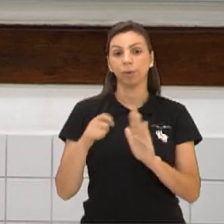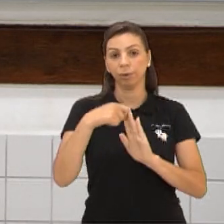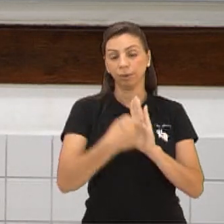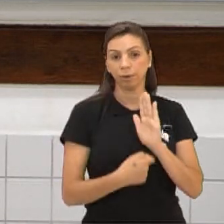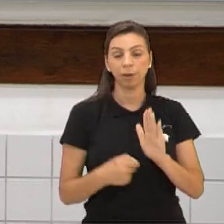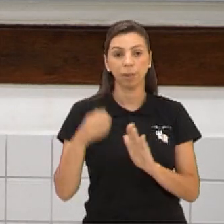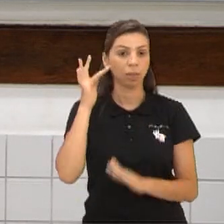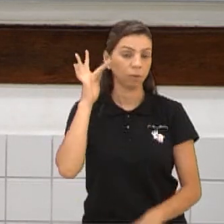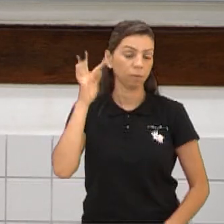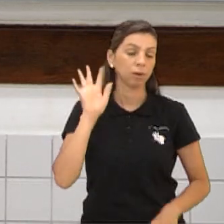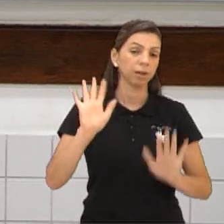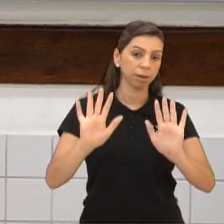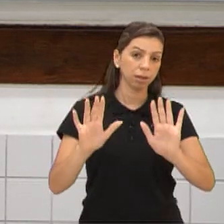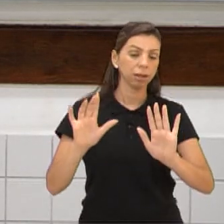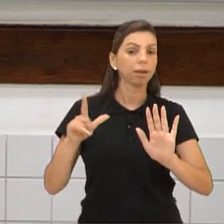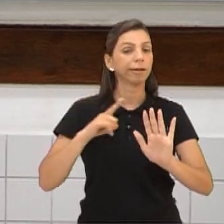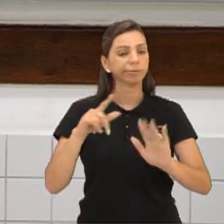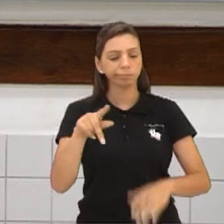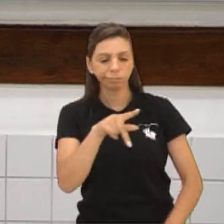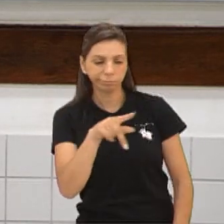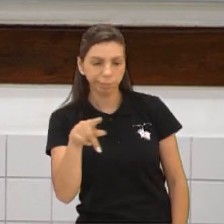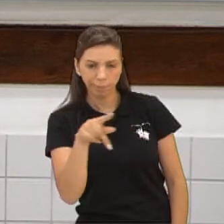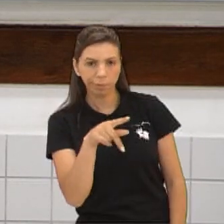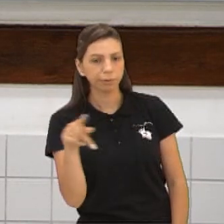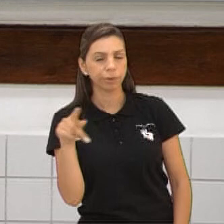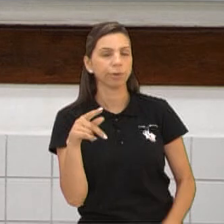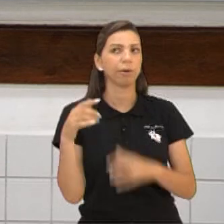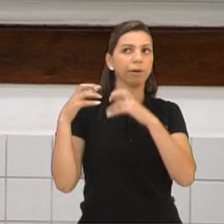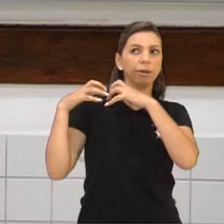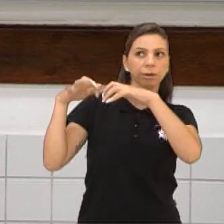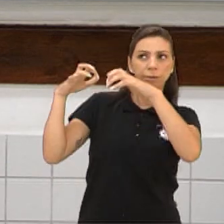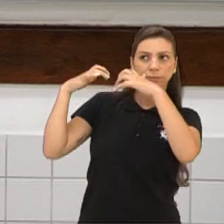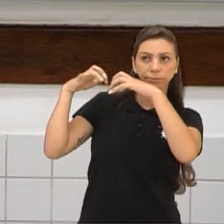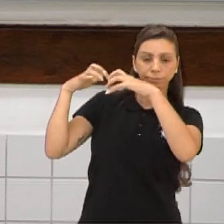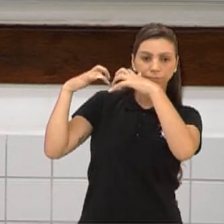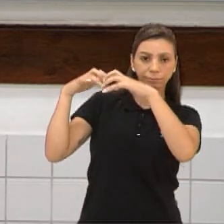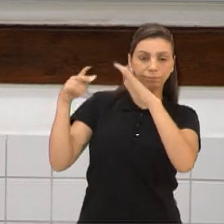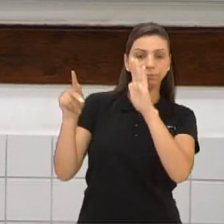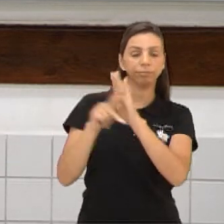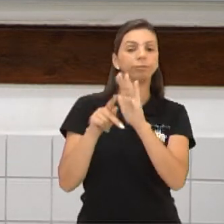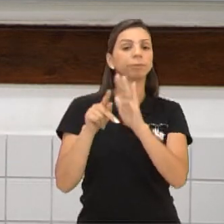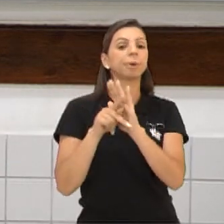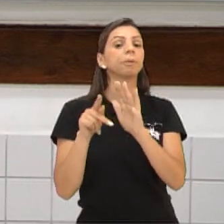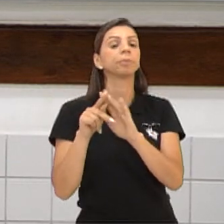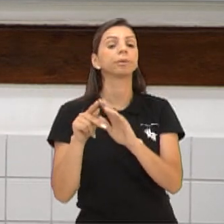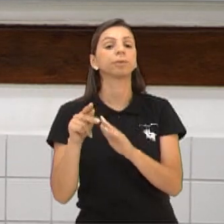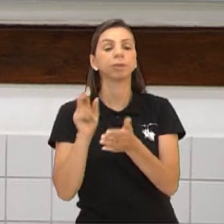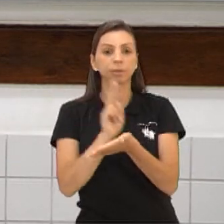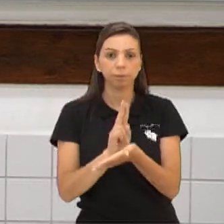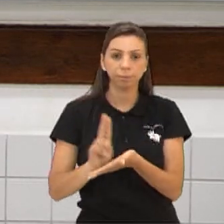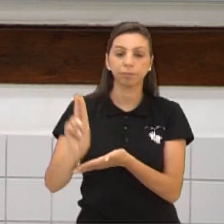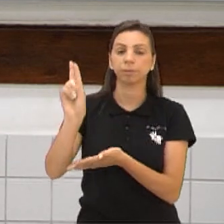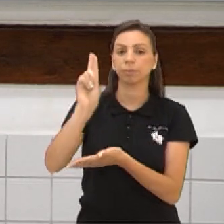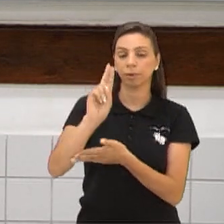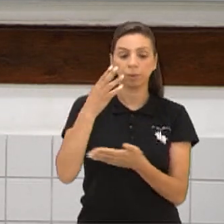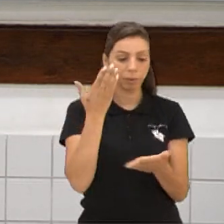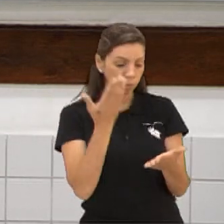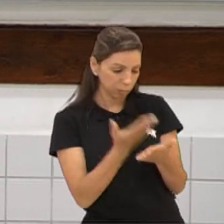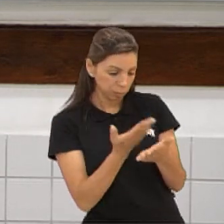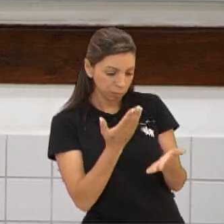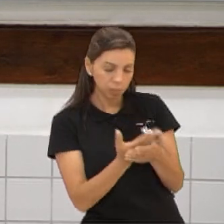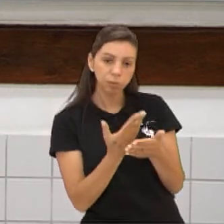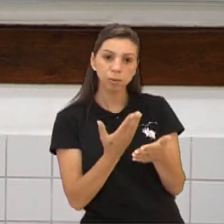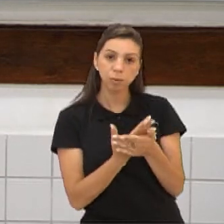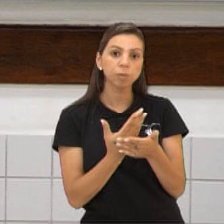tem uma reflexão de algum professor, né, algum professor universitário ali que faz e estuda, né, as questões